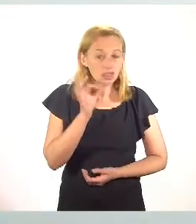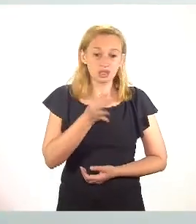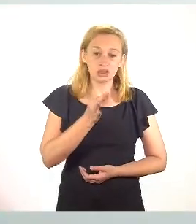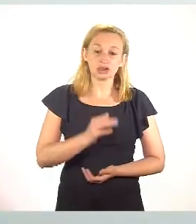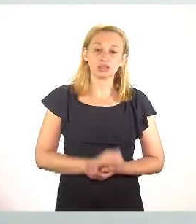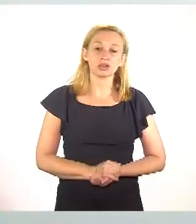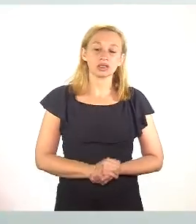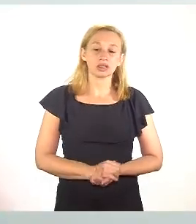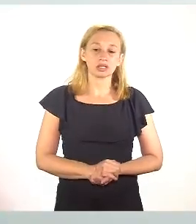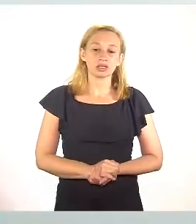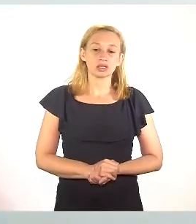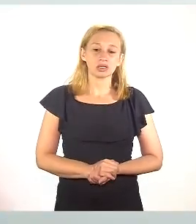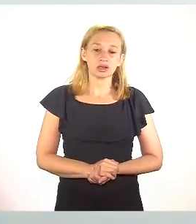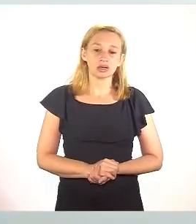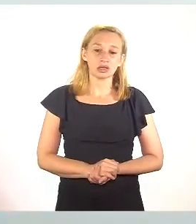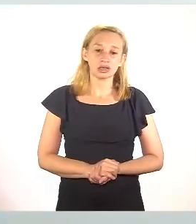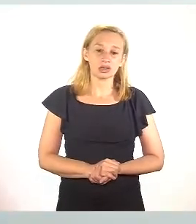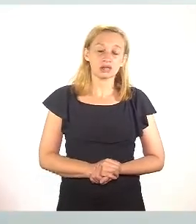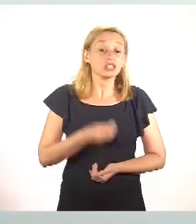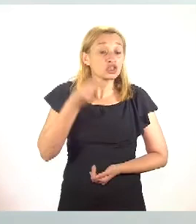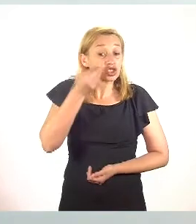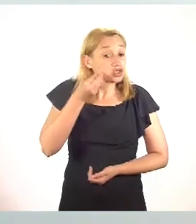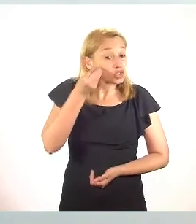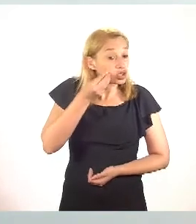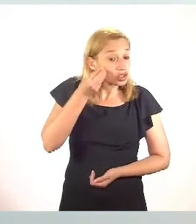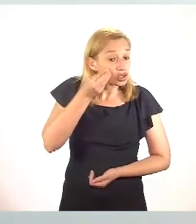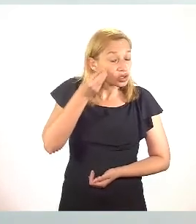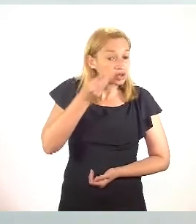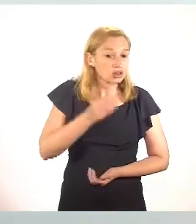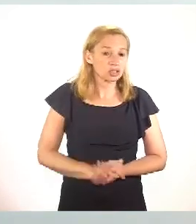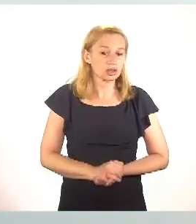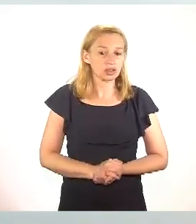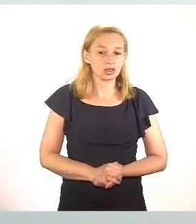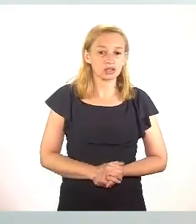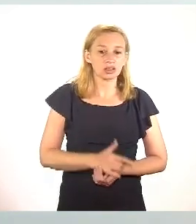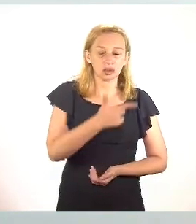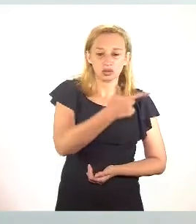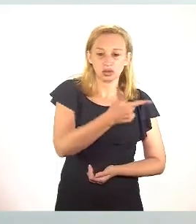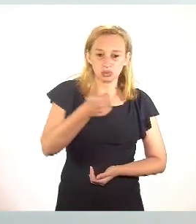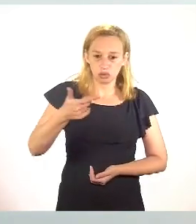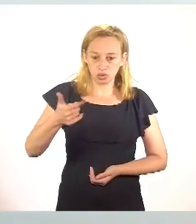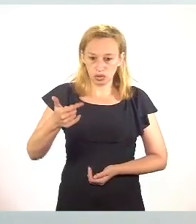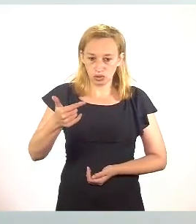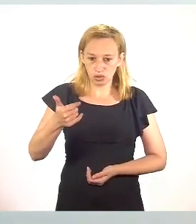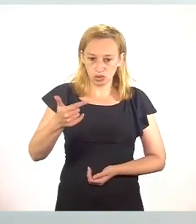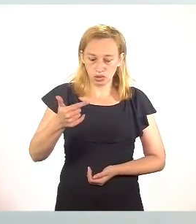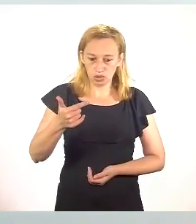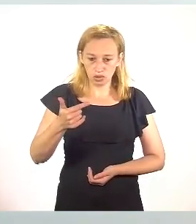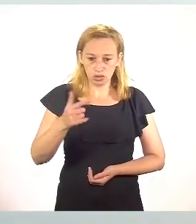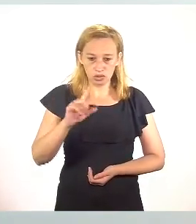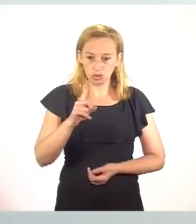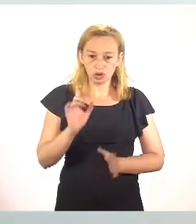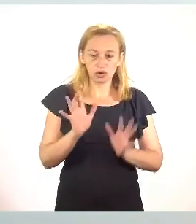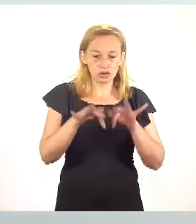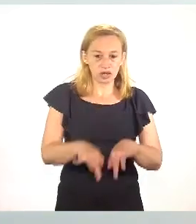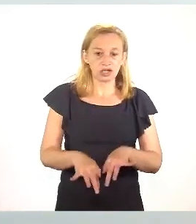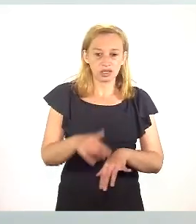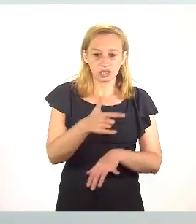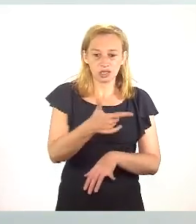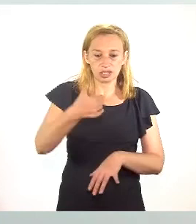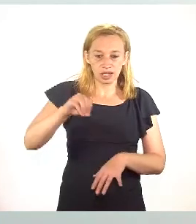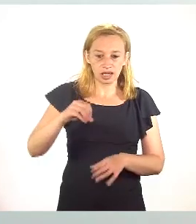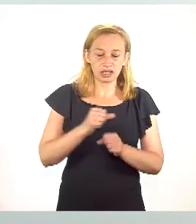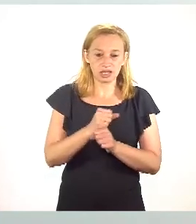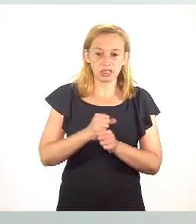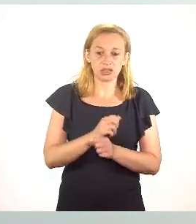exatamente porque a experiência, se a gente pegar 2012, o senhor não completa 10 anos. Nós estamos em 2020